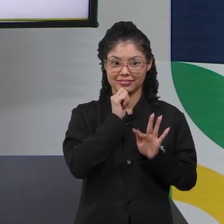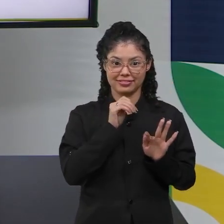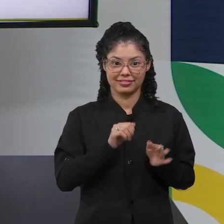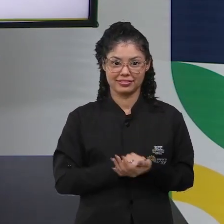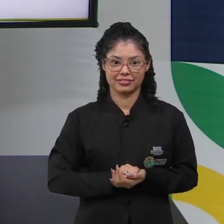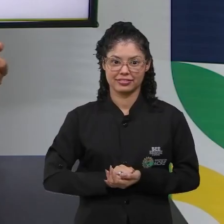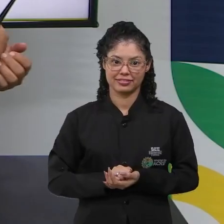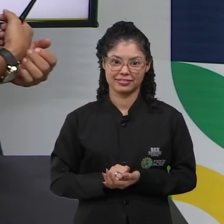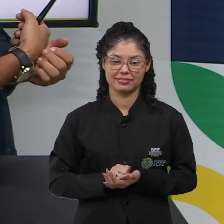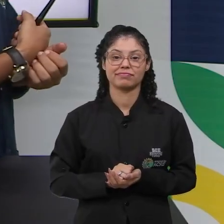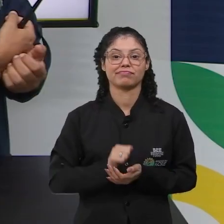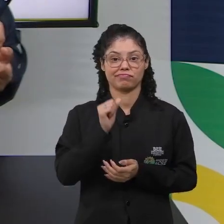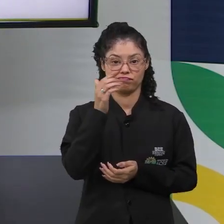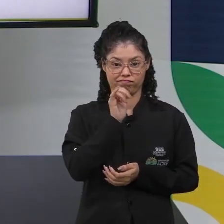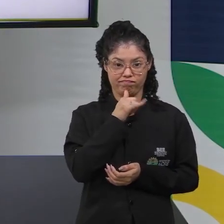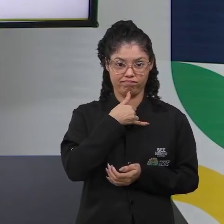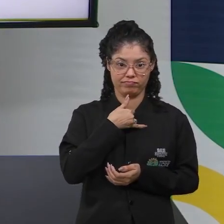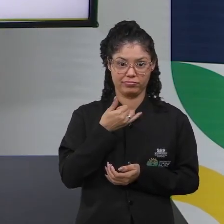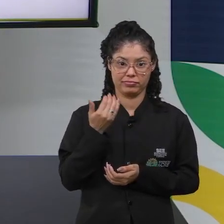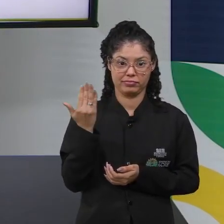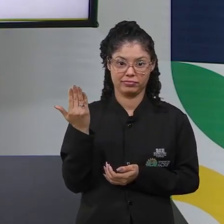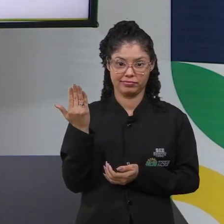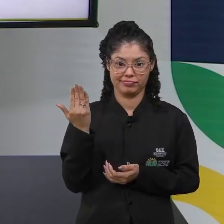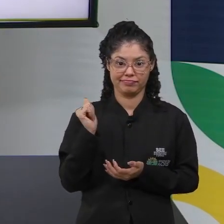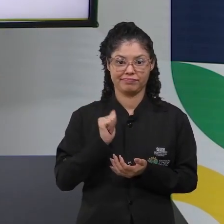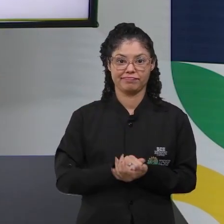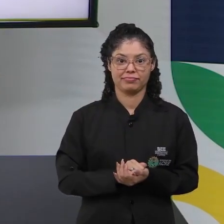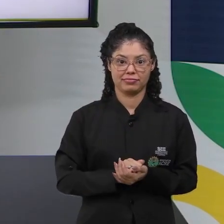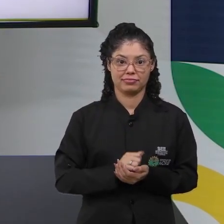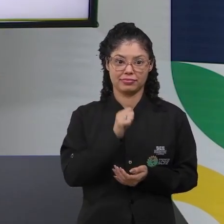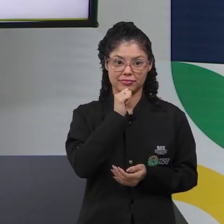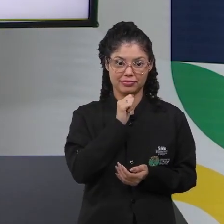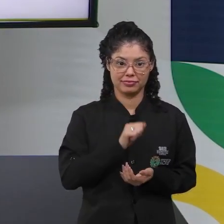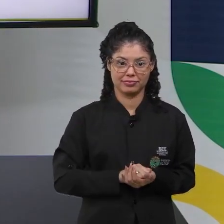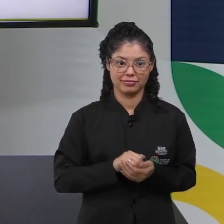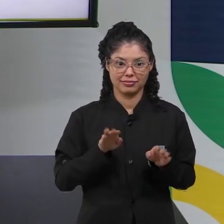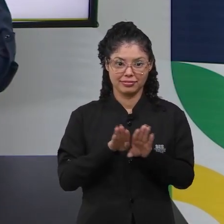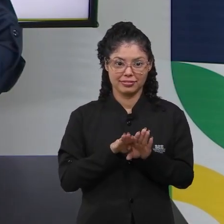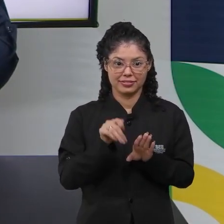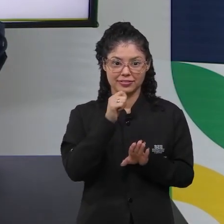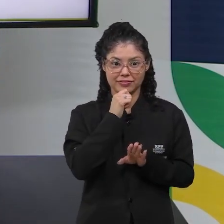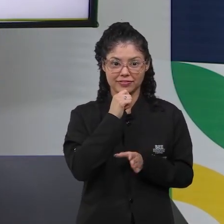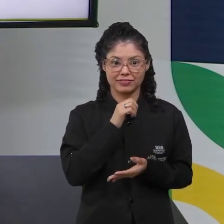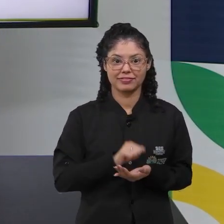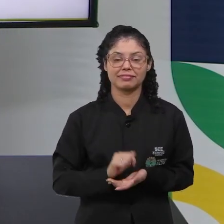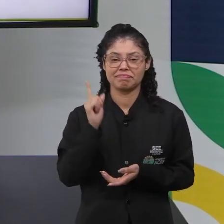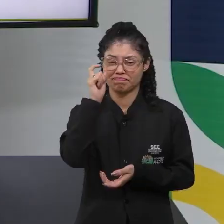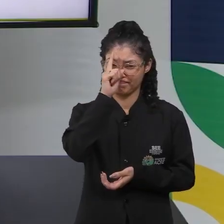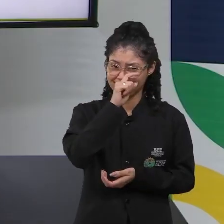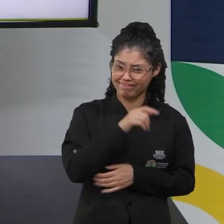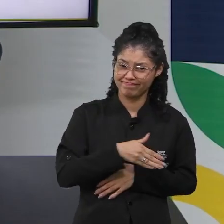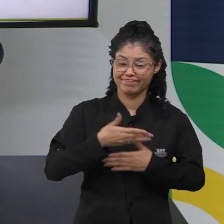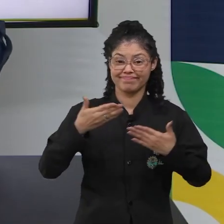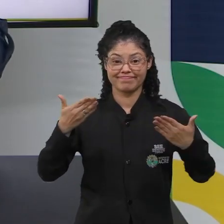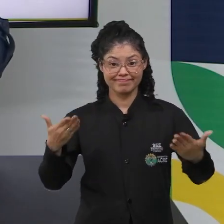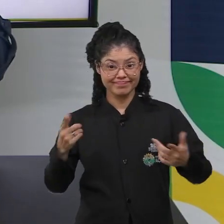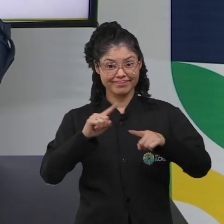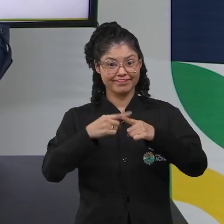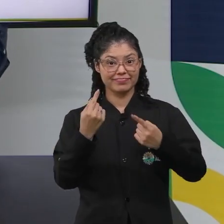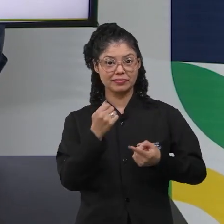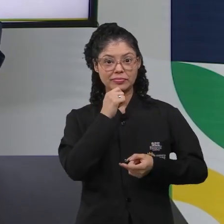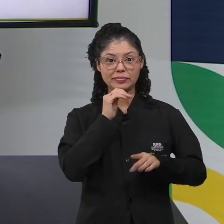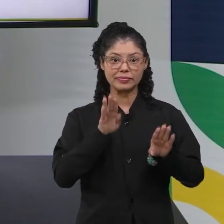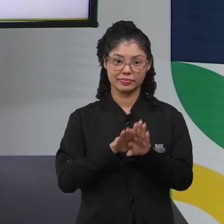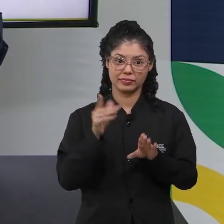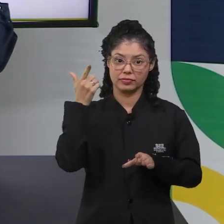alegria, tristeza, cadê a tristeza? Bora continuar. É complicado, mas é aquilo. Não